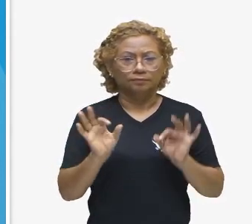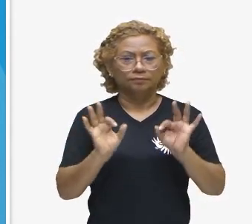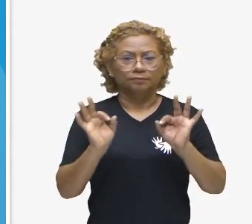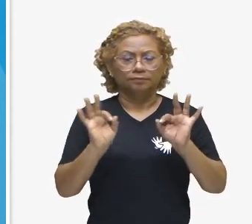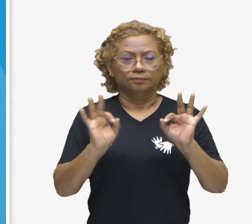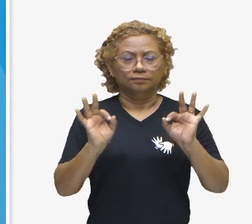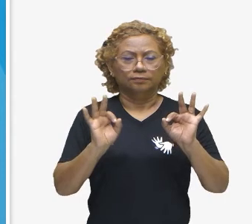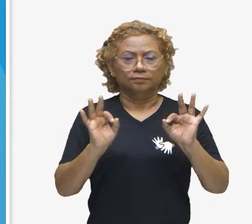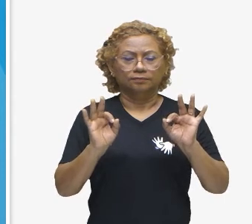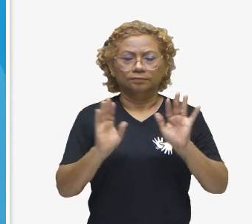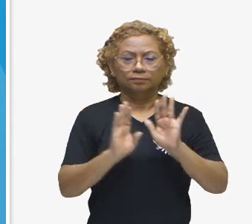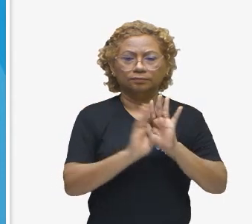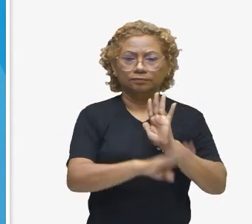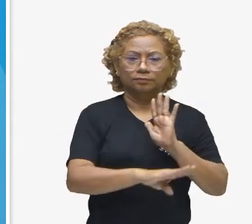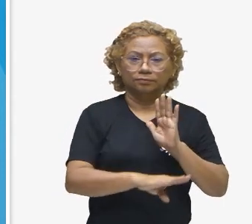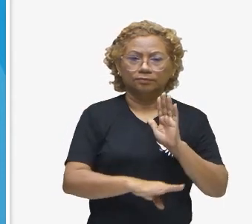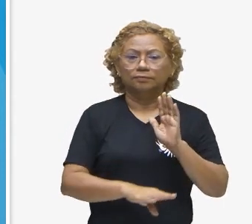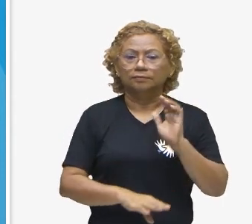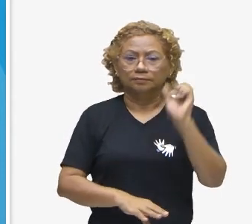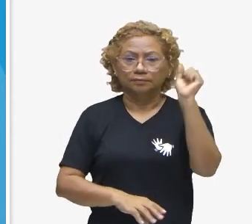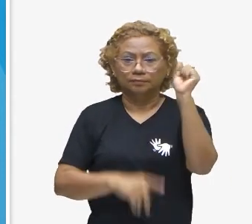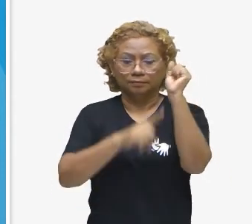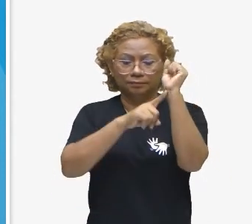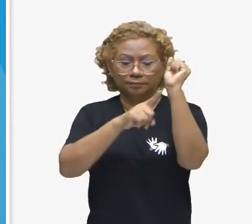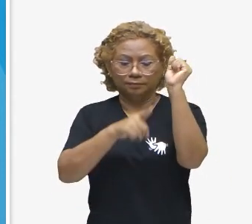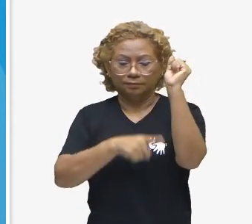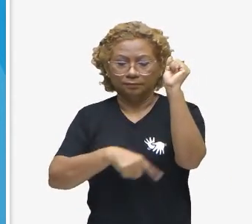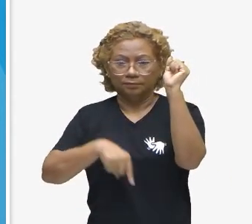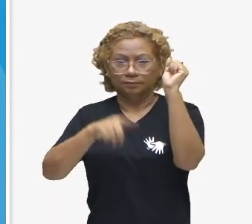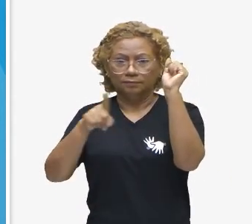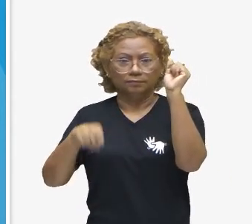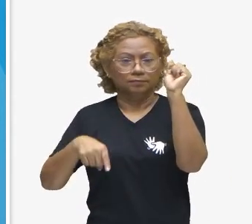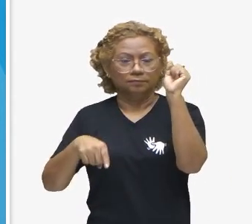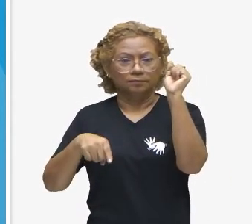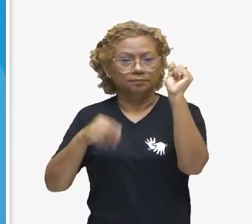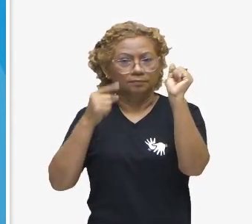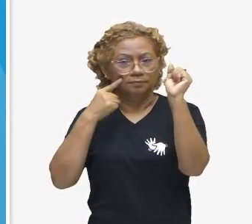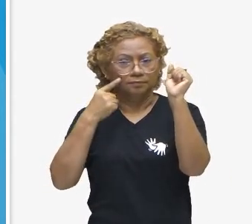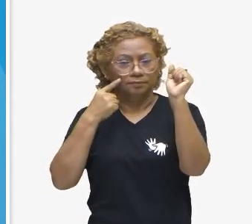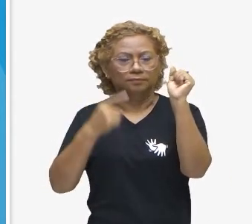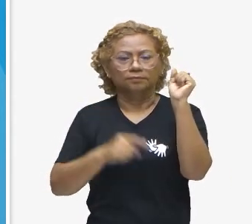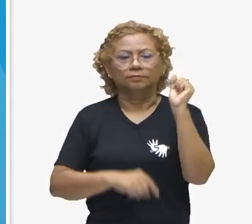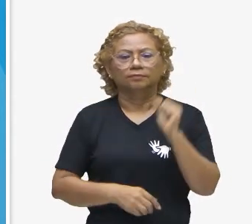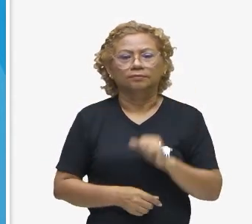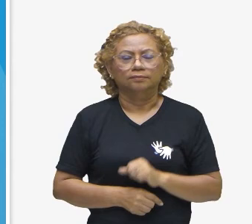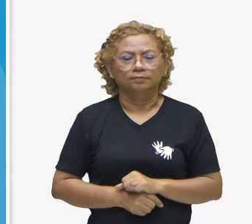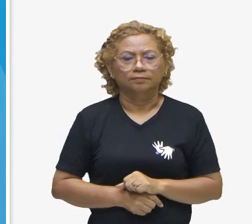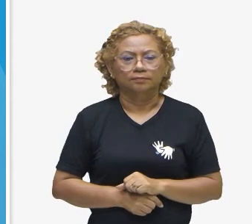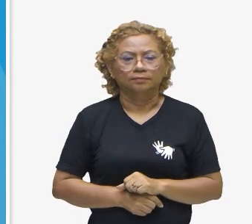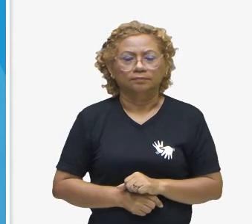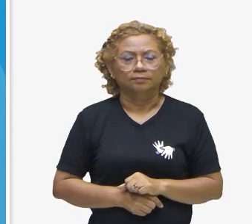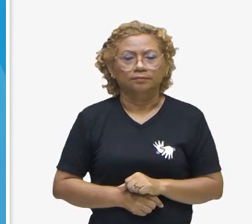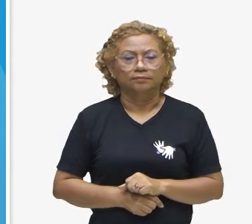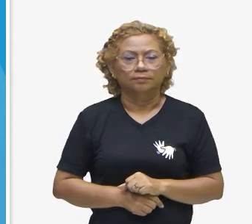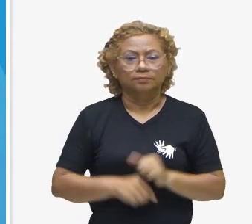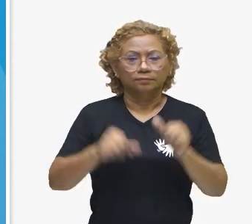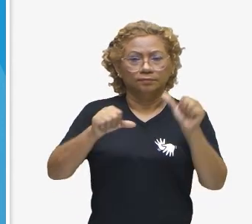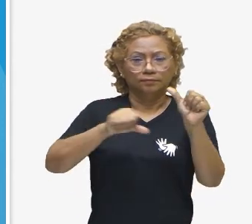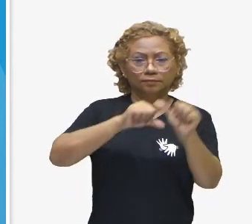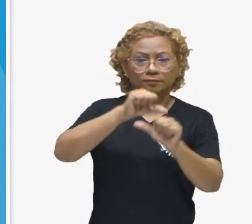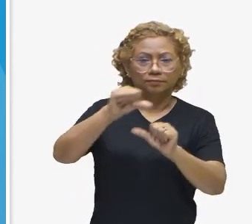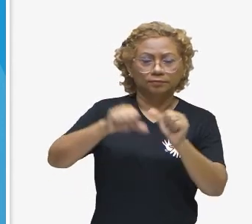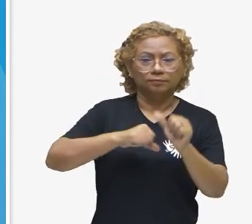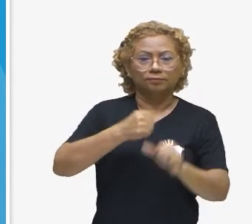nesse valor que está aqui entre os parênteses. A gente fez o quê? A gente colocou um coeficiente na frente